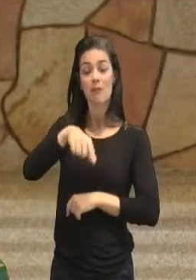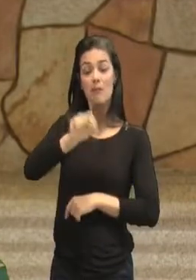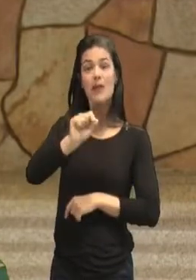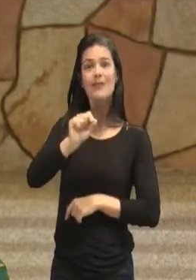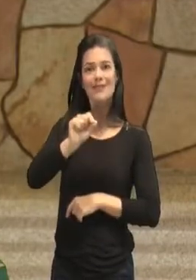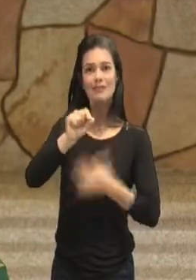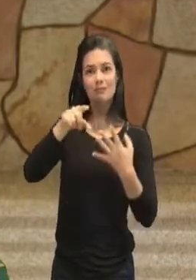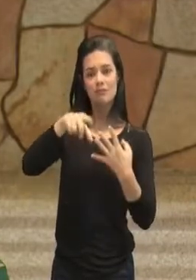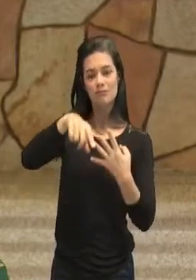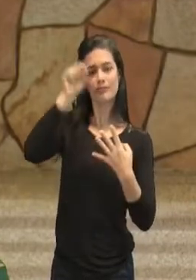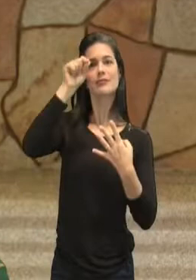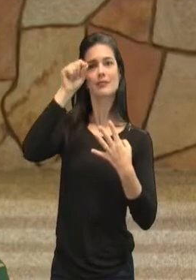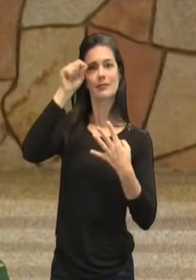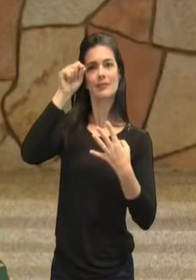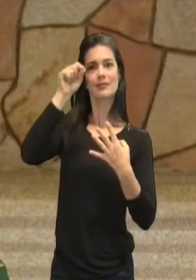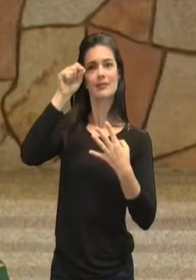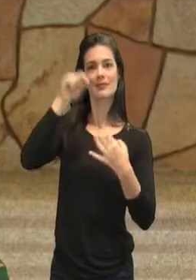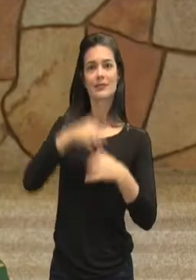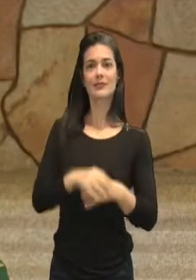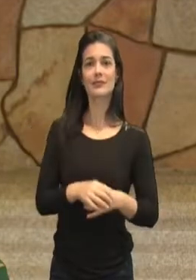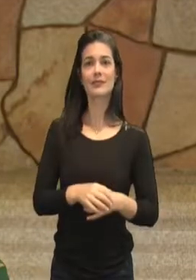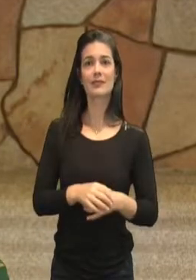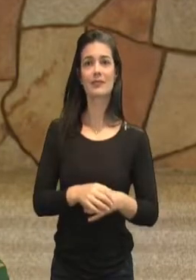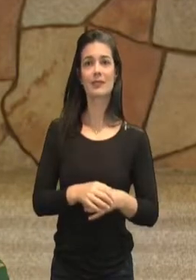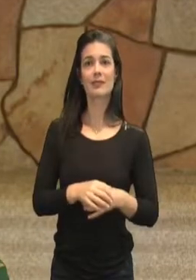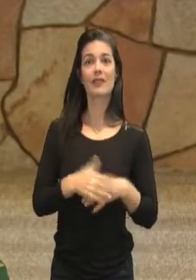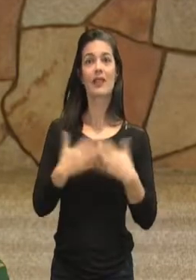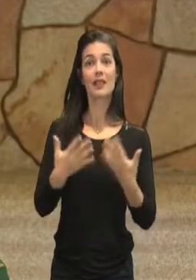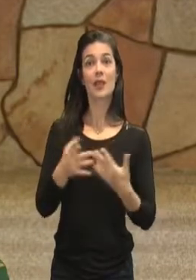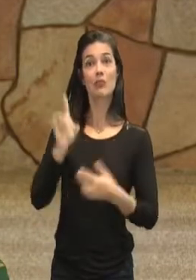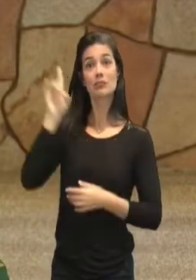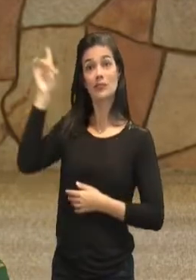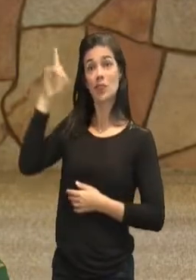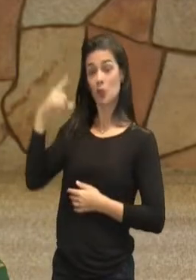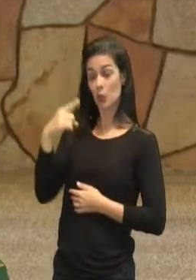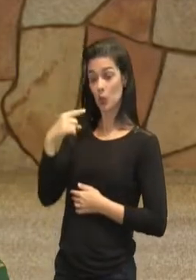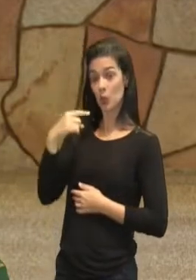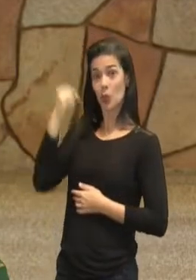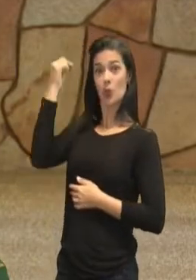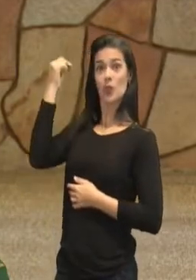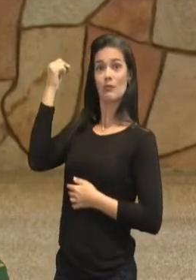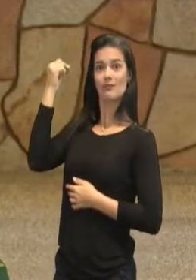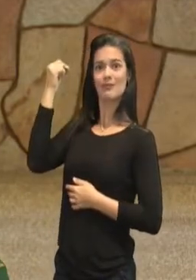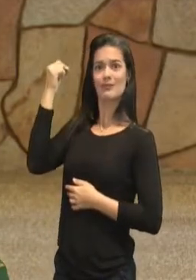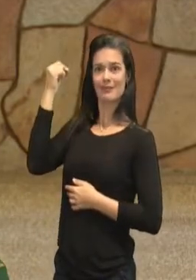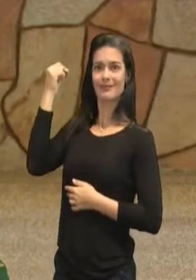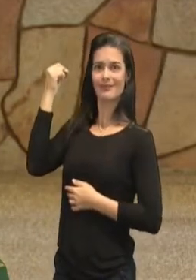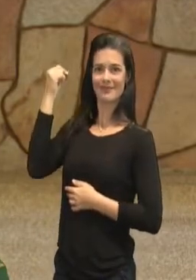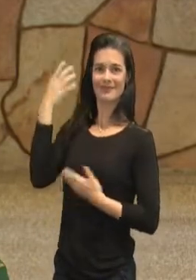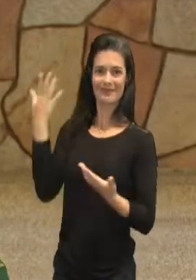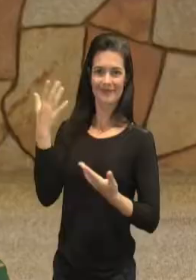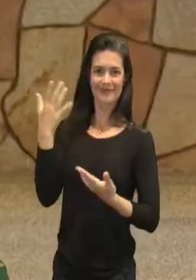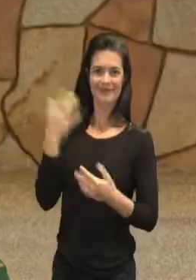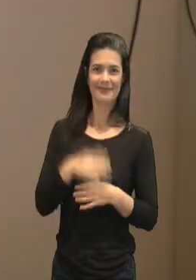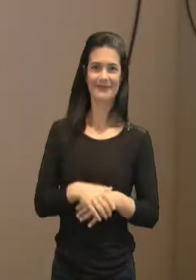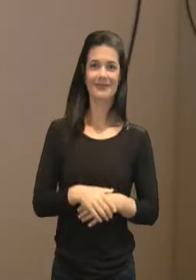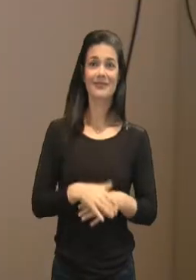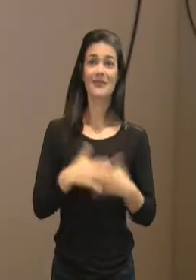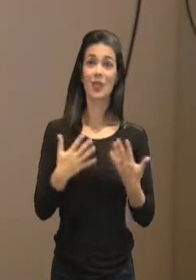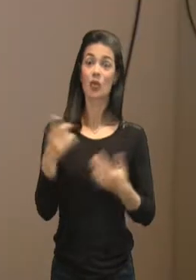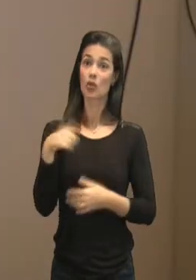como lemos aqui: assim como nos escolheu nele, escolheu. E aí nós temos